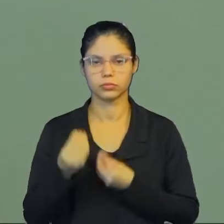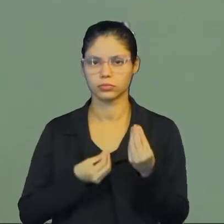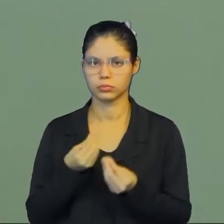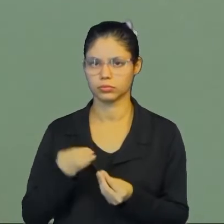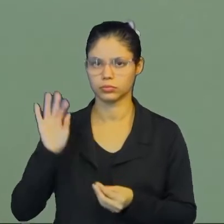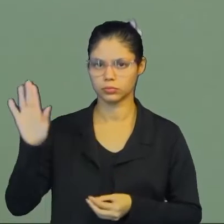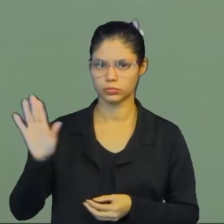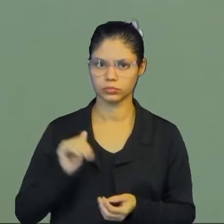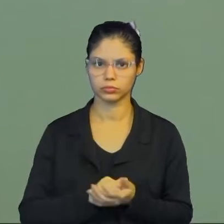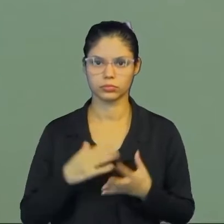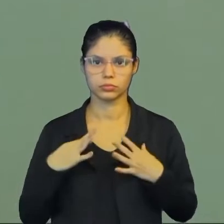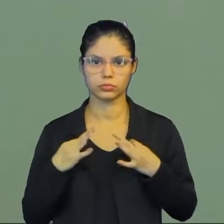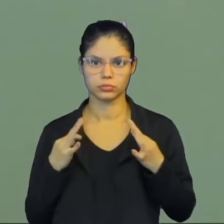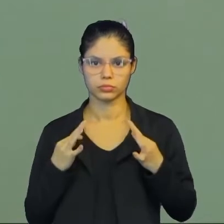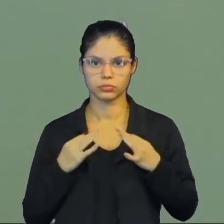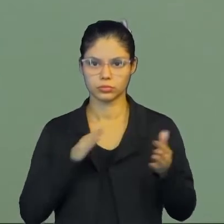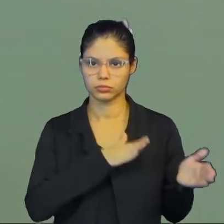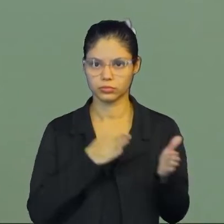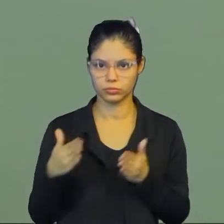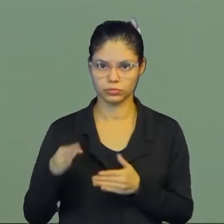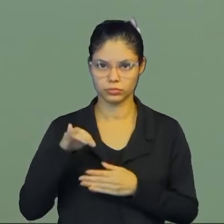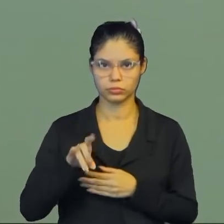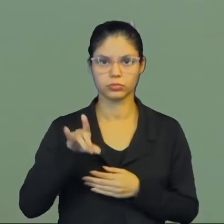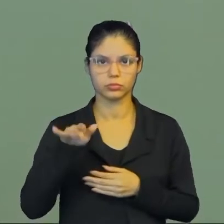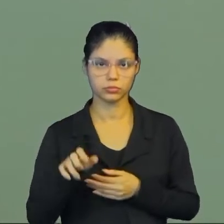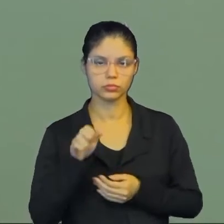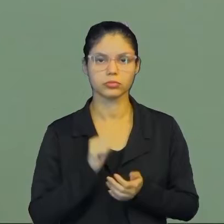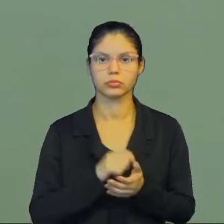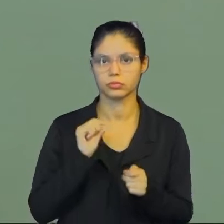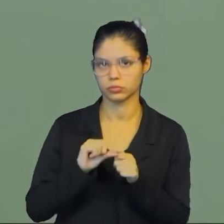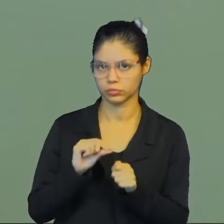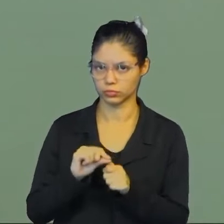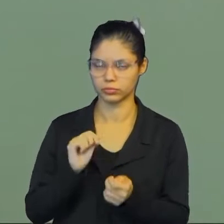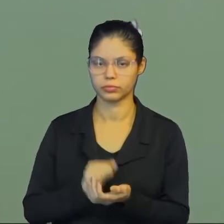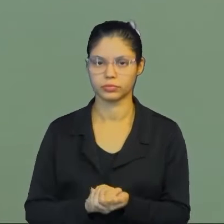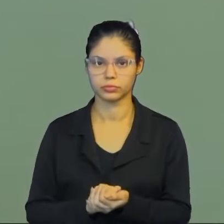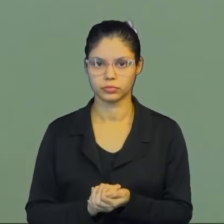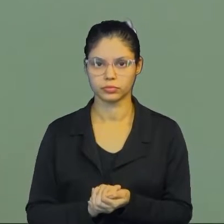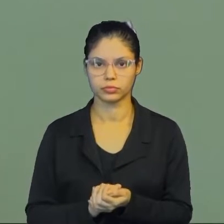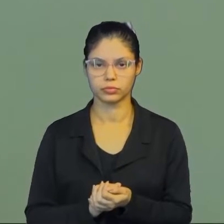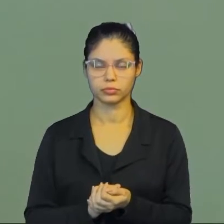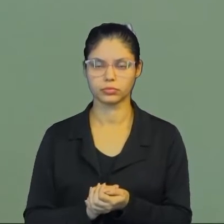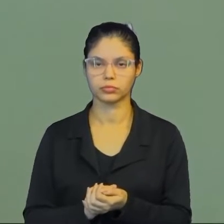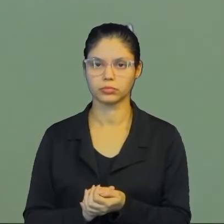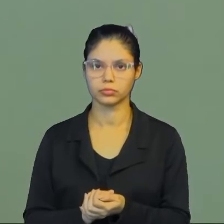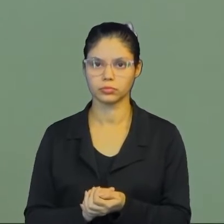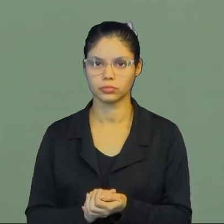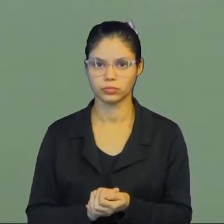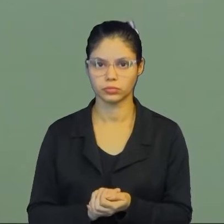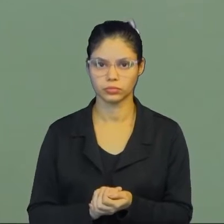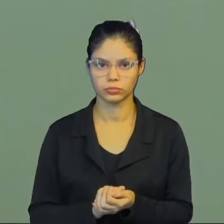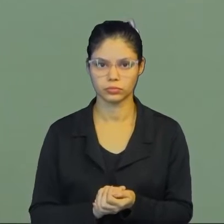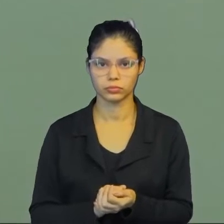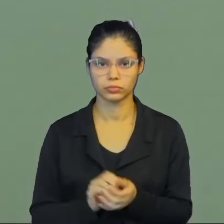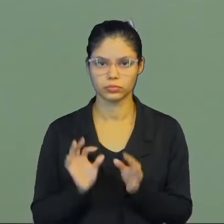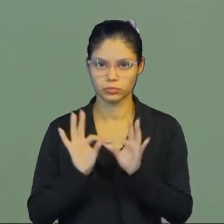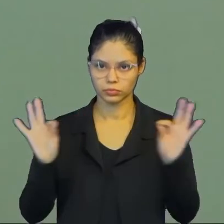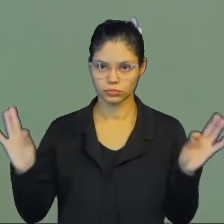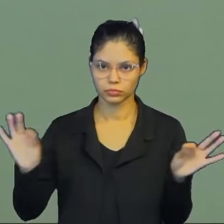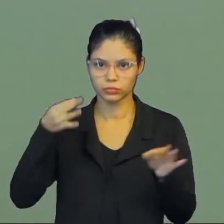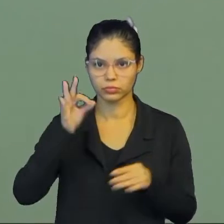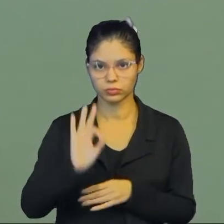vai ficar, por exemplo, essa camisa a partir de um molde feito, né, de uma camisa com a